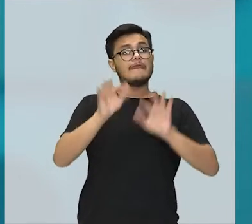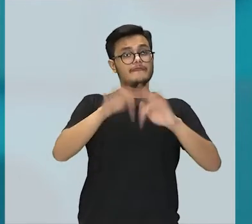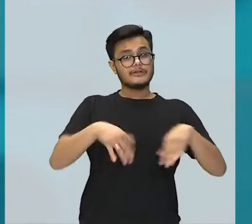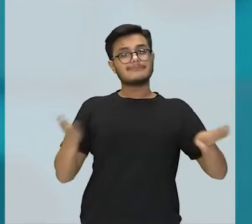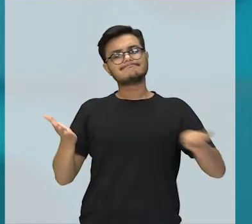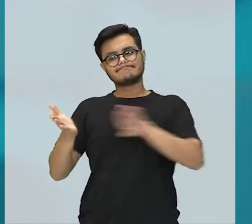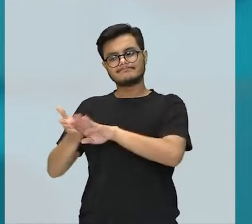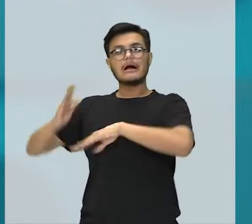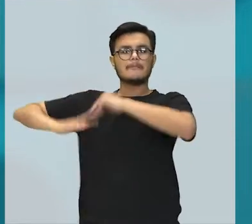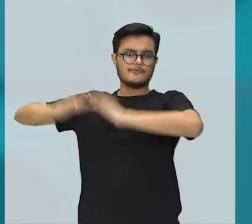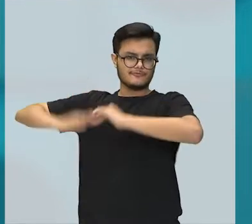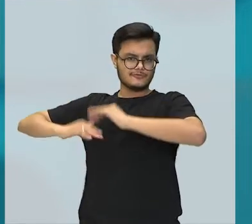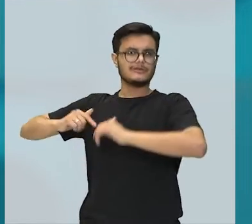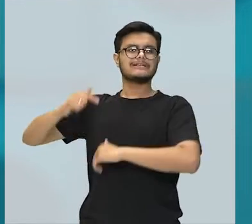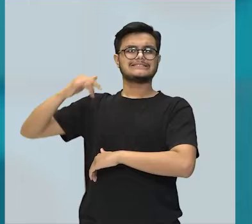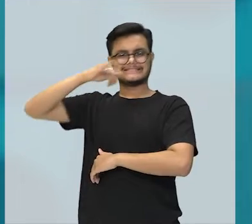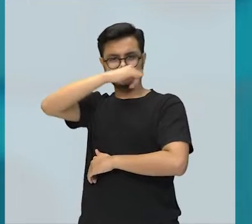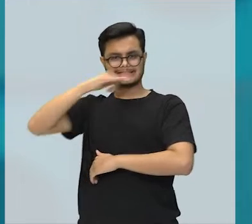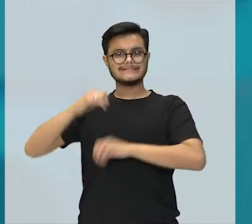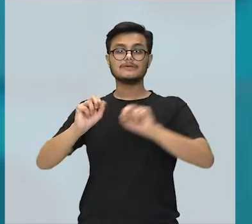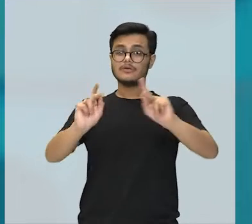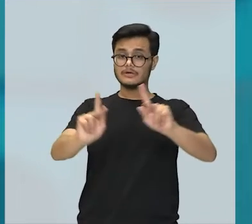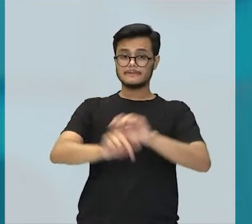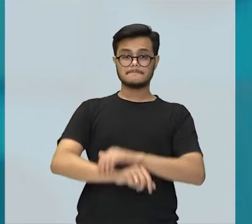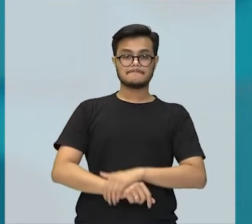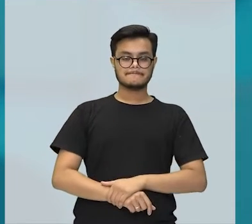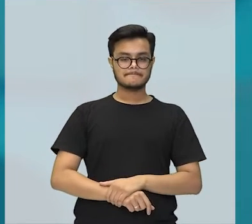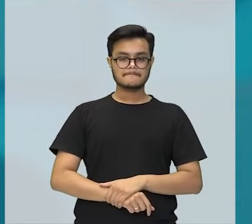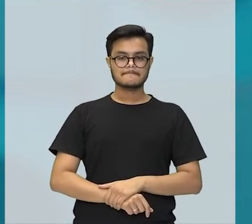ali para o cirurgião ou para o dentista, tá bom?